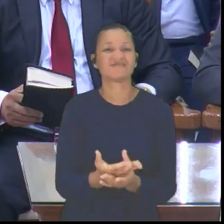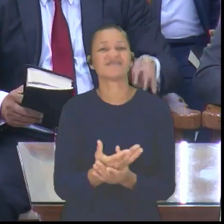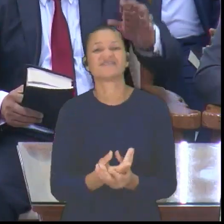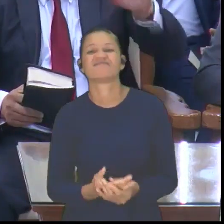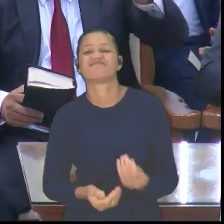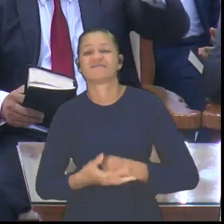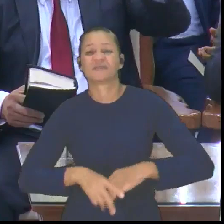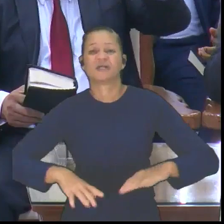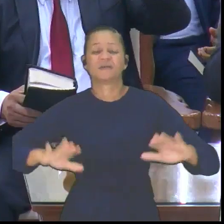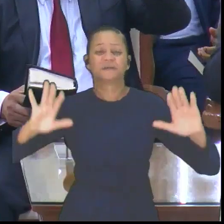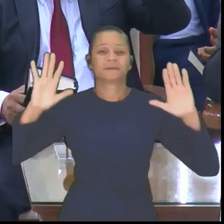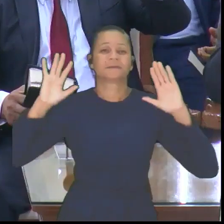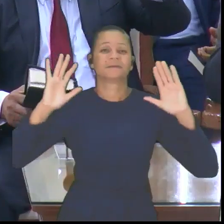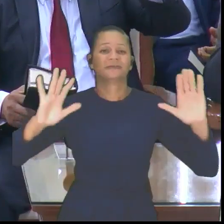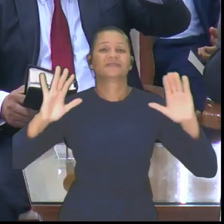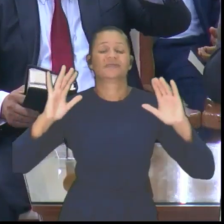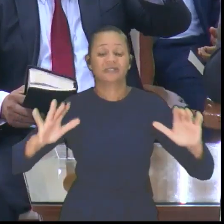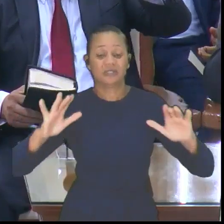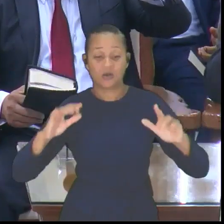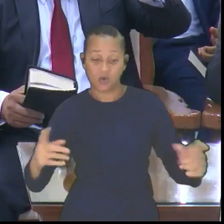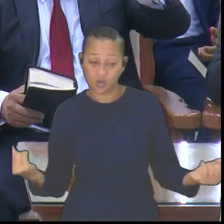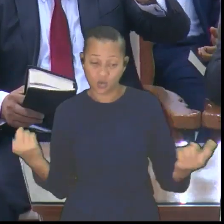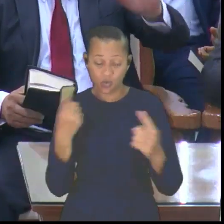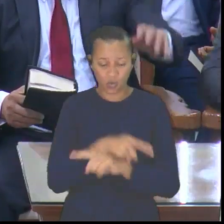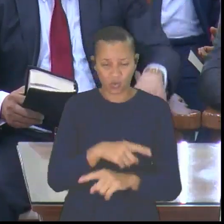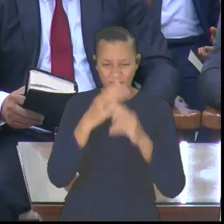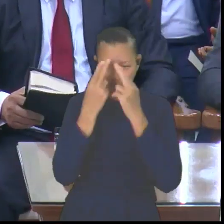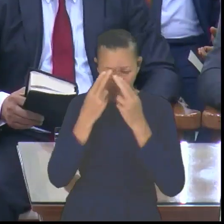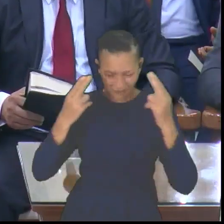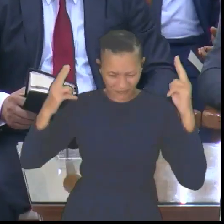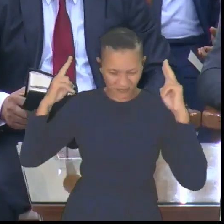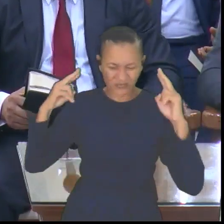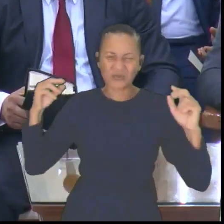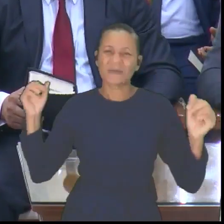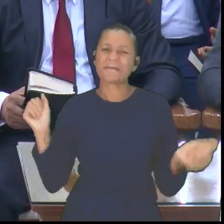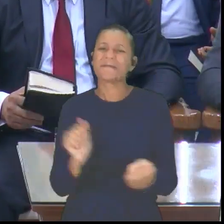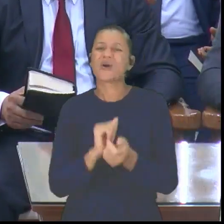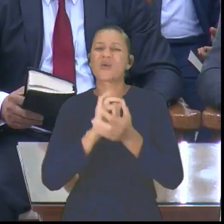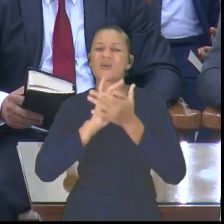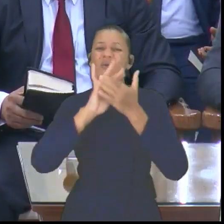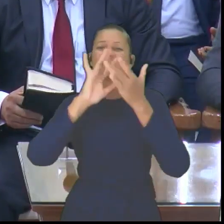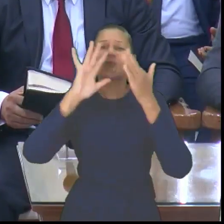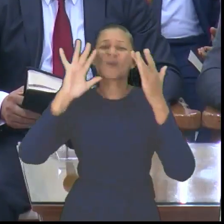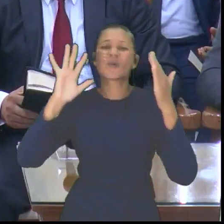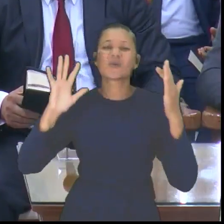tua mão bem alta assim. E ao contrário de Herodes, dá um glória bem gostoso para...